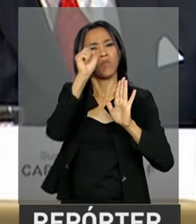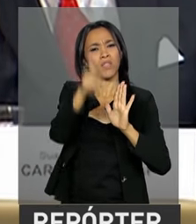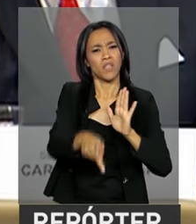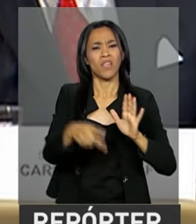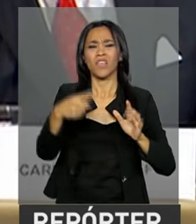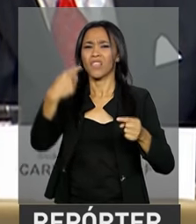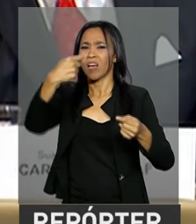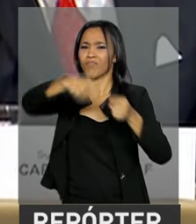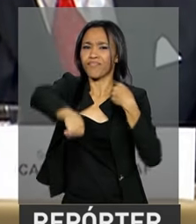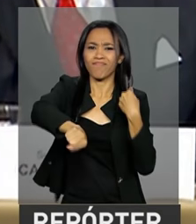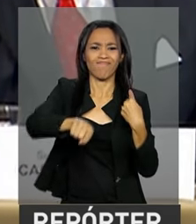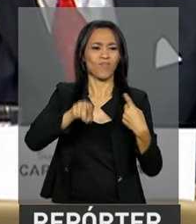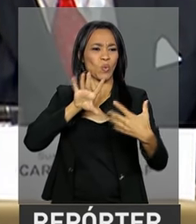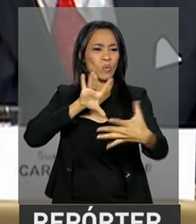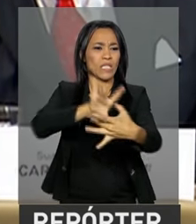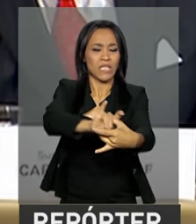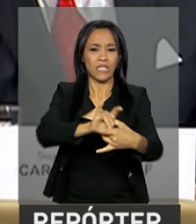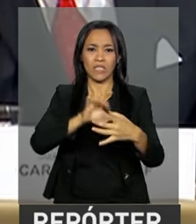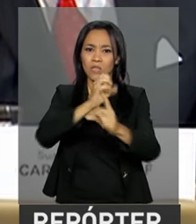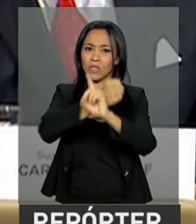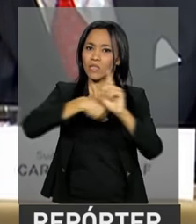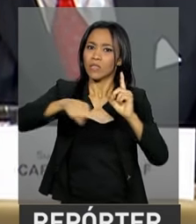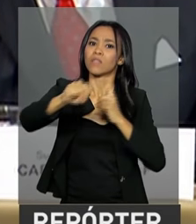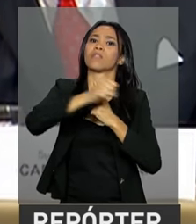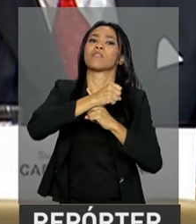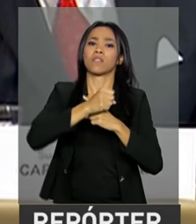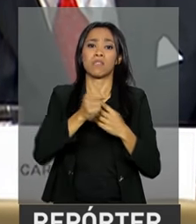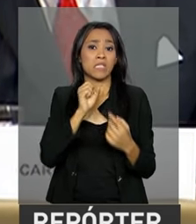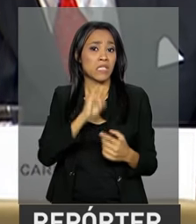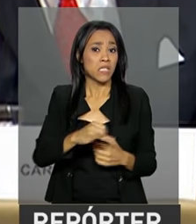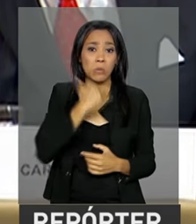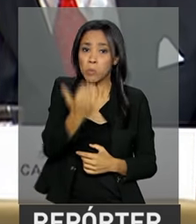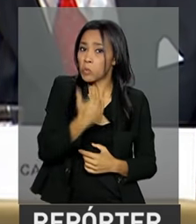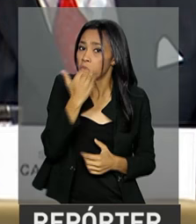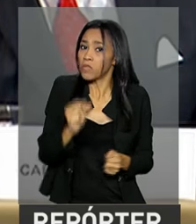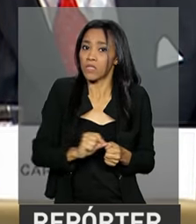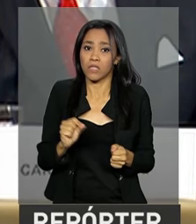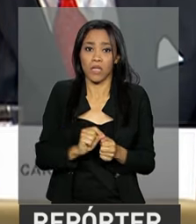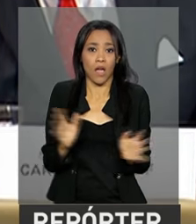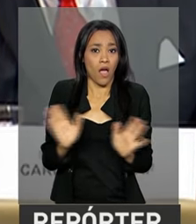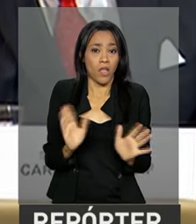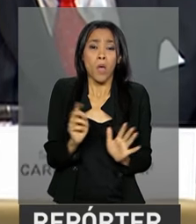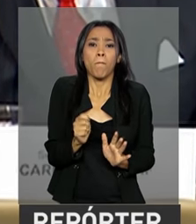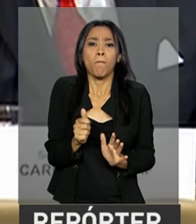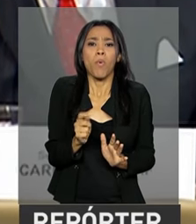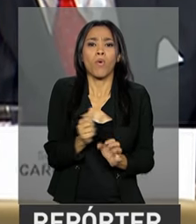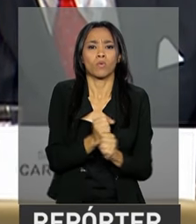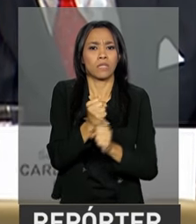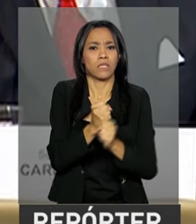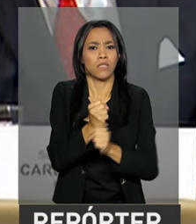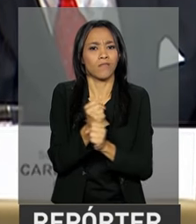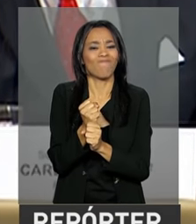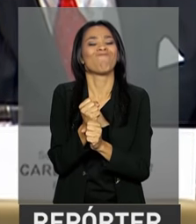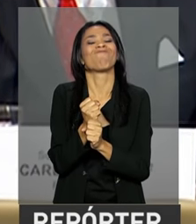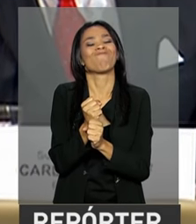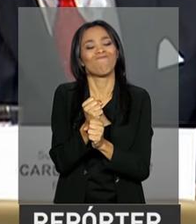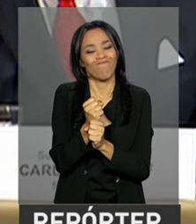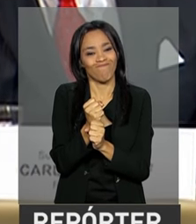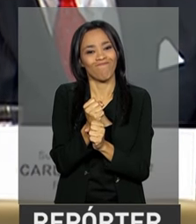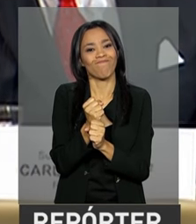a nossa realidade demográfica e que se nada fizermos dentro de poucos anos estará